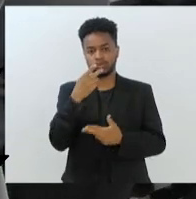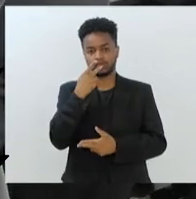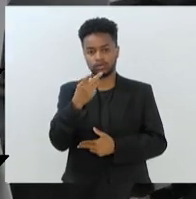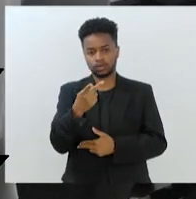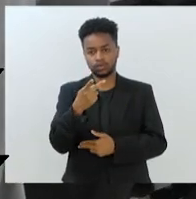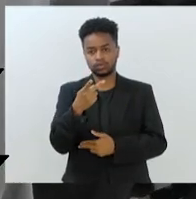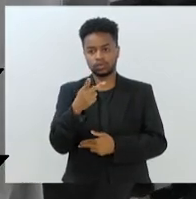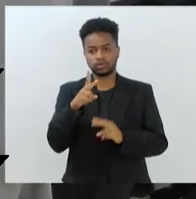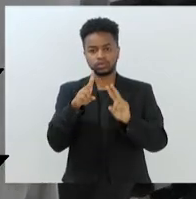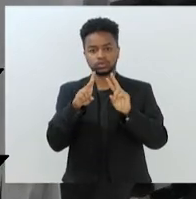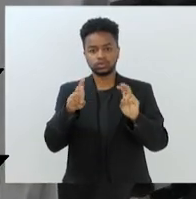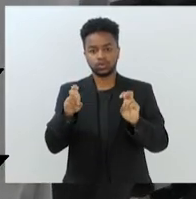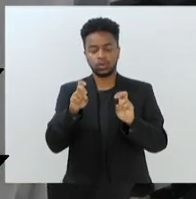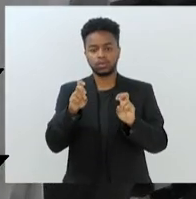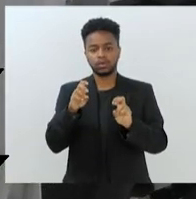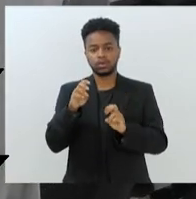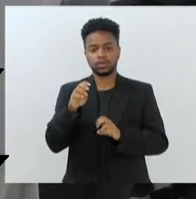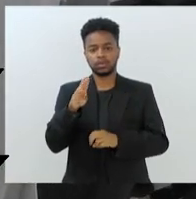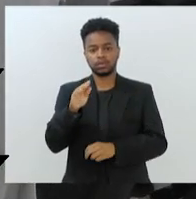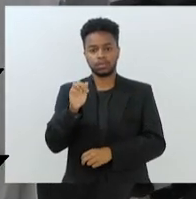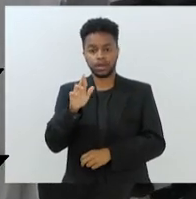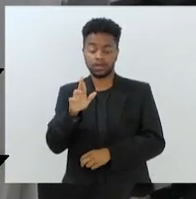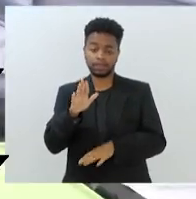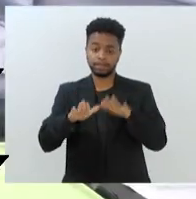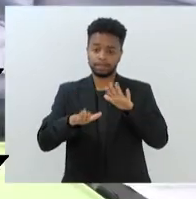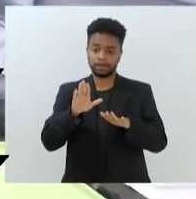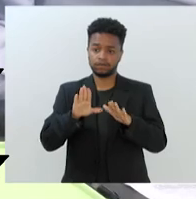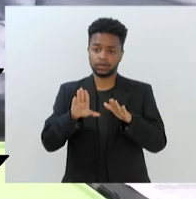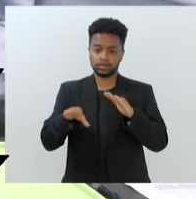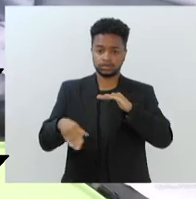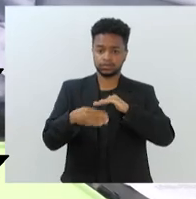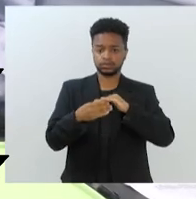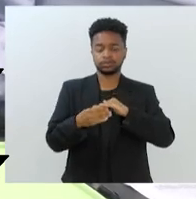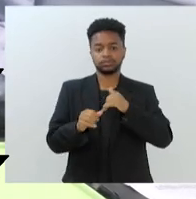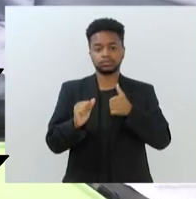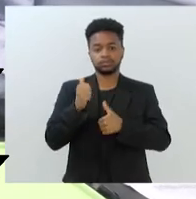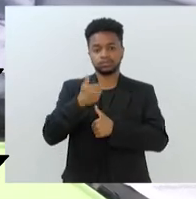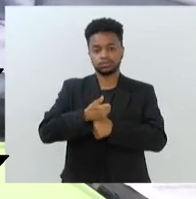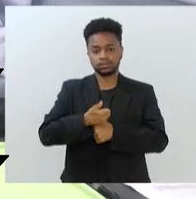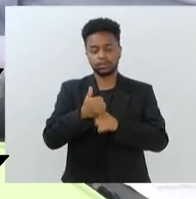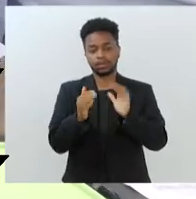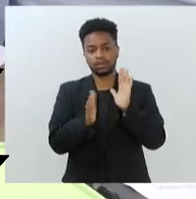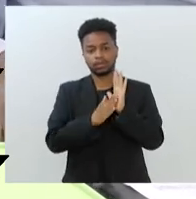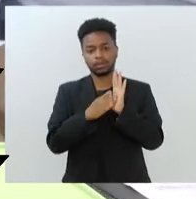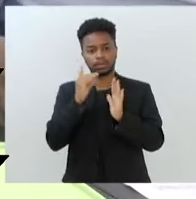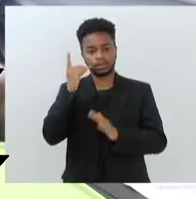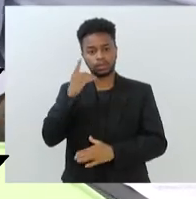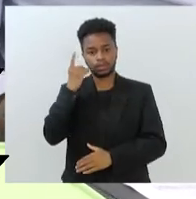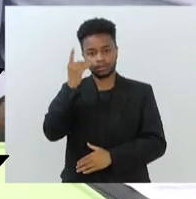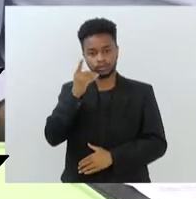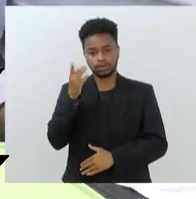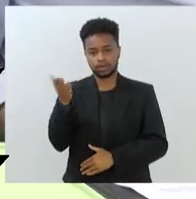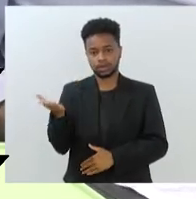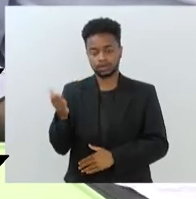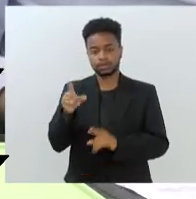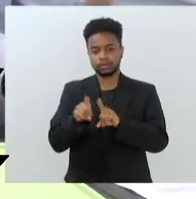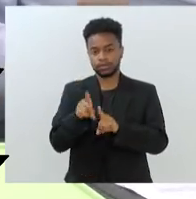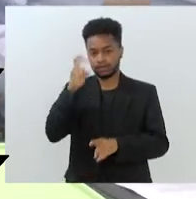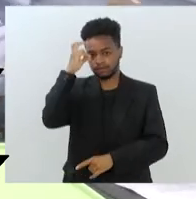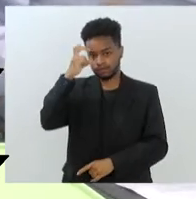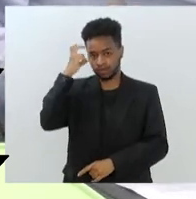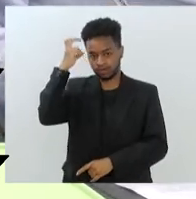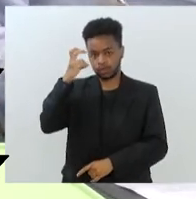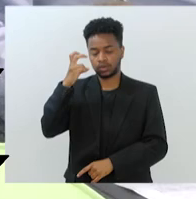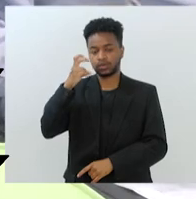bar. Talvez coubesse aqui uma subemenda propondo ao deputado e mais a nossa Verônica darem